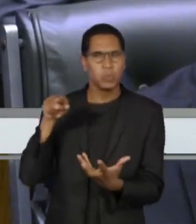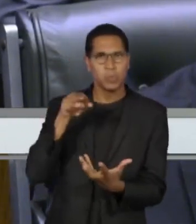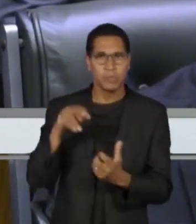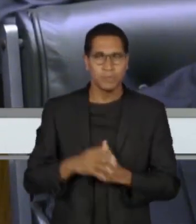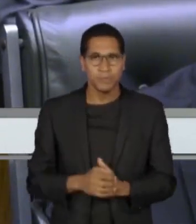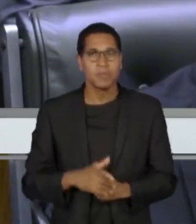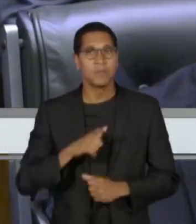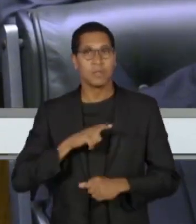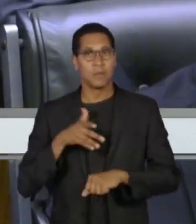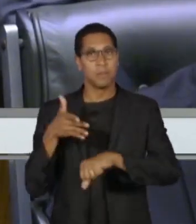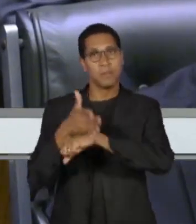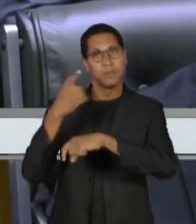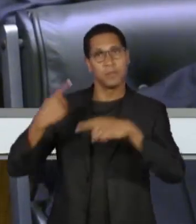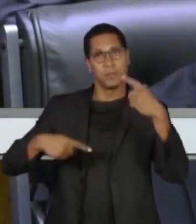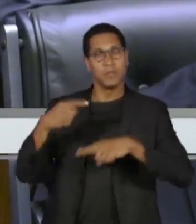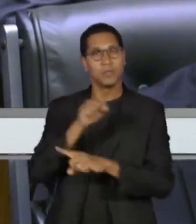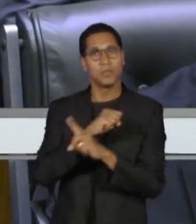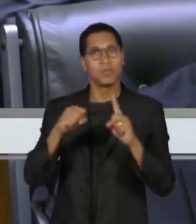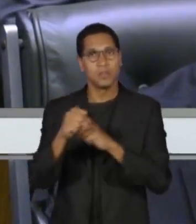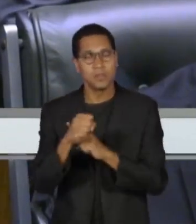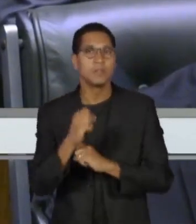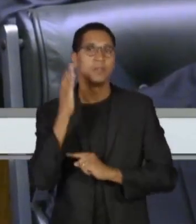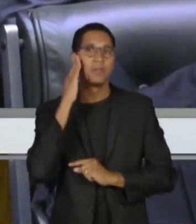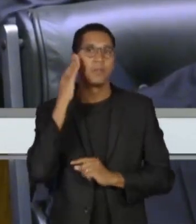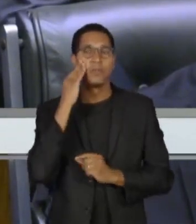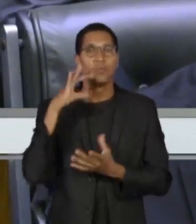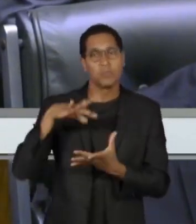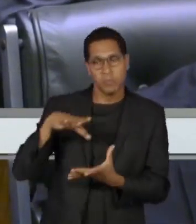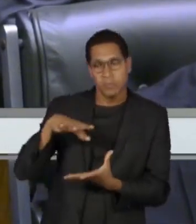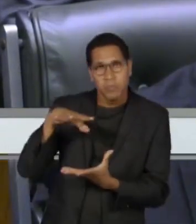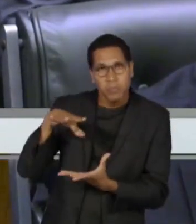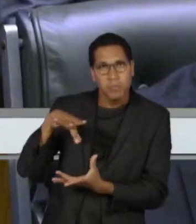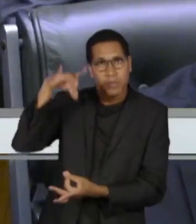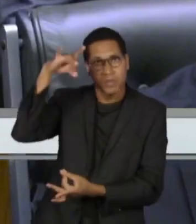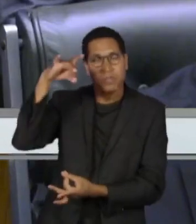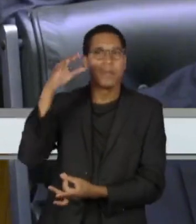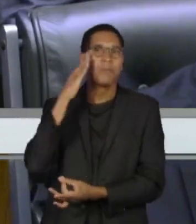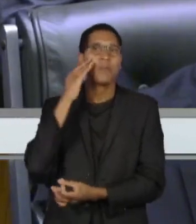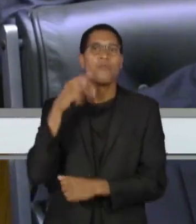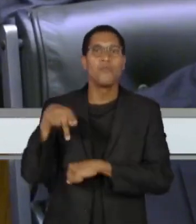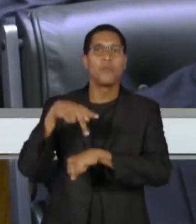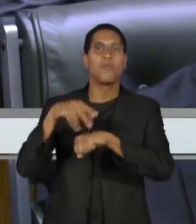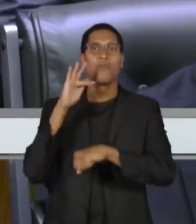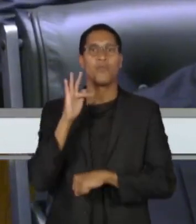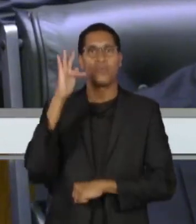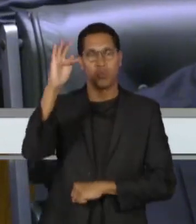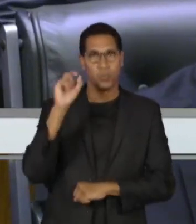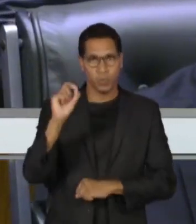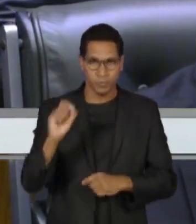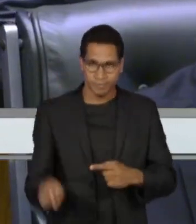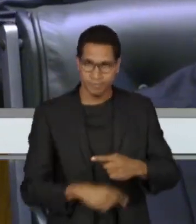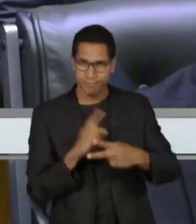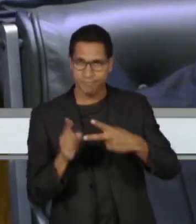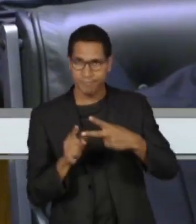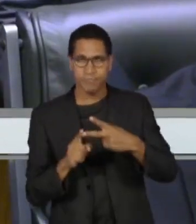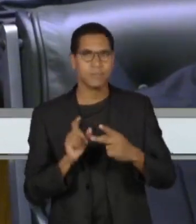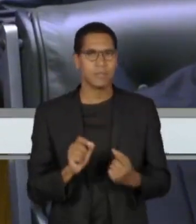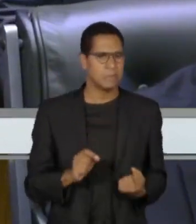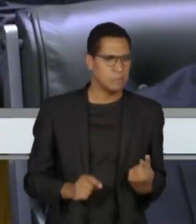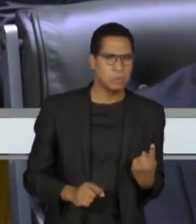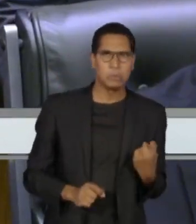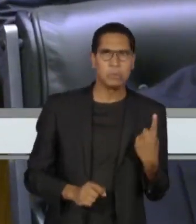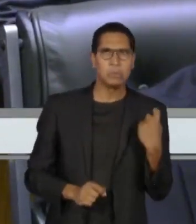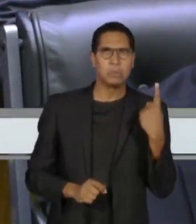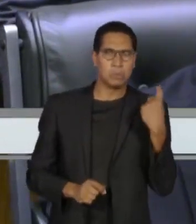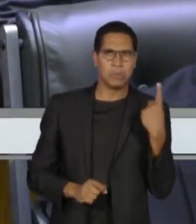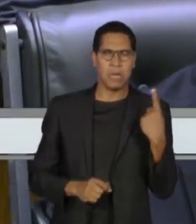participação política e social para a definição democrática dos destinos do país. A outra, no individualismo, na